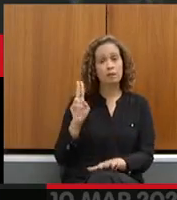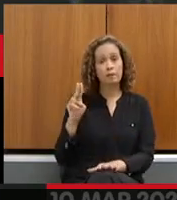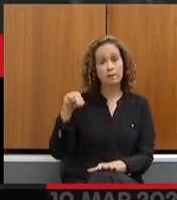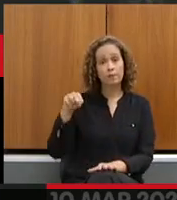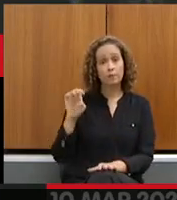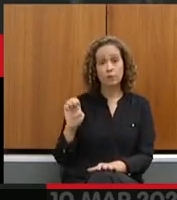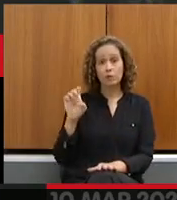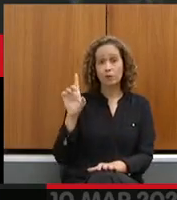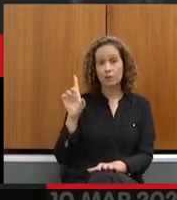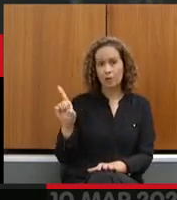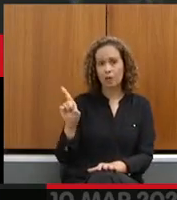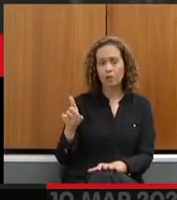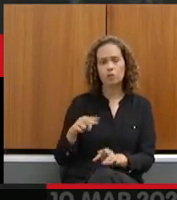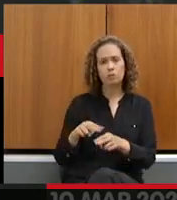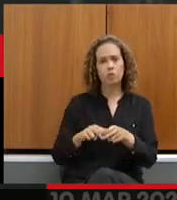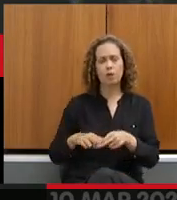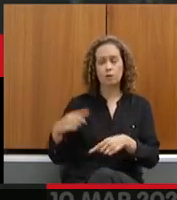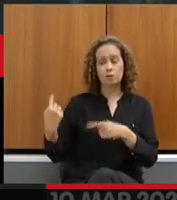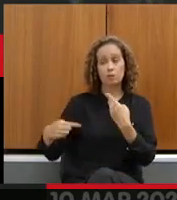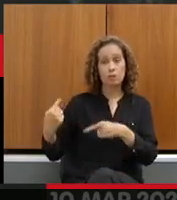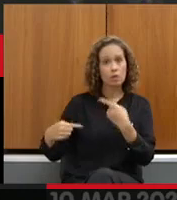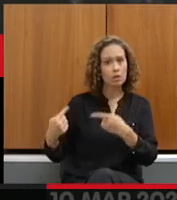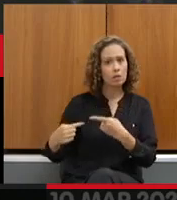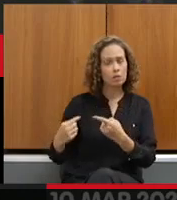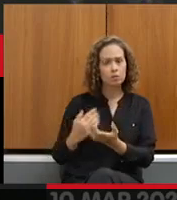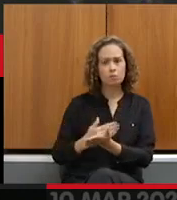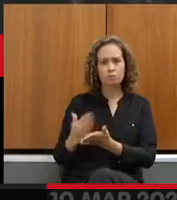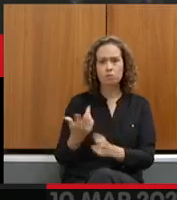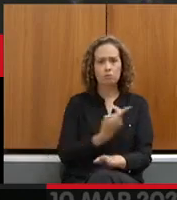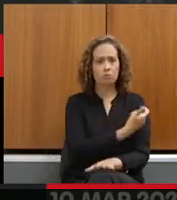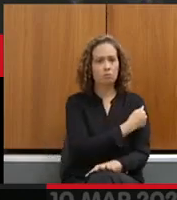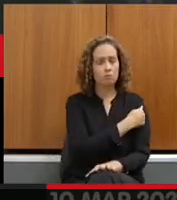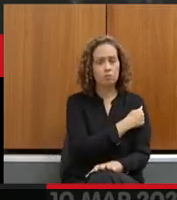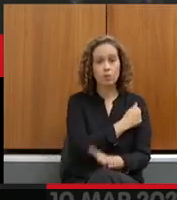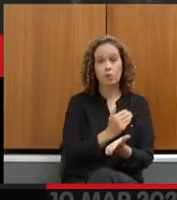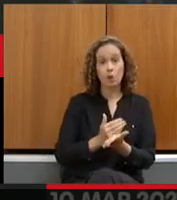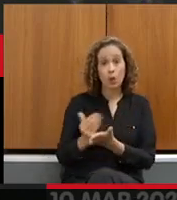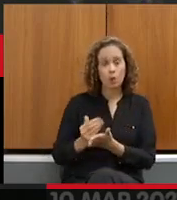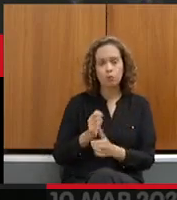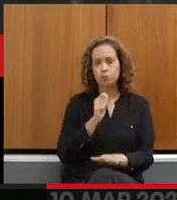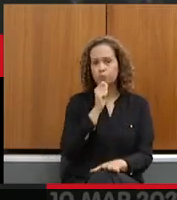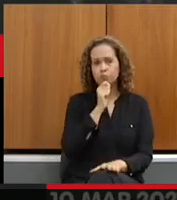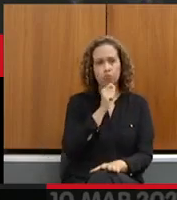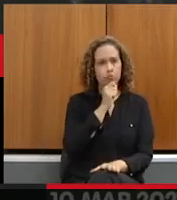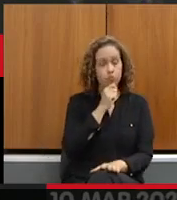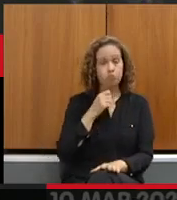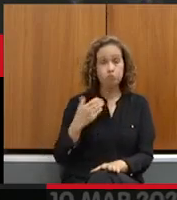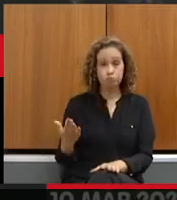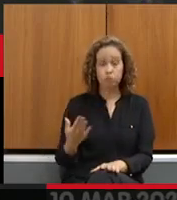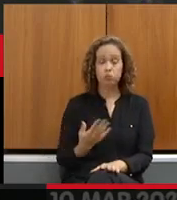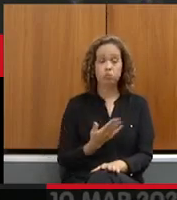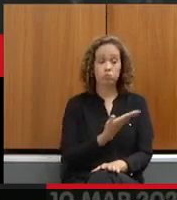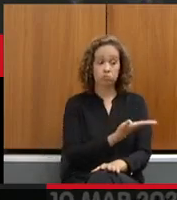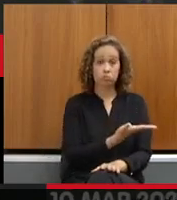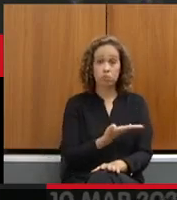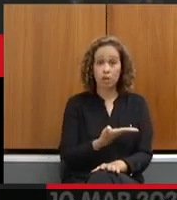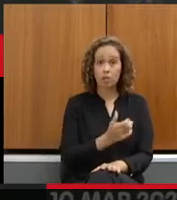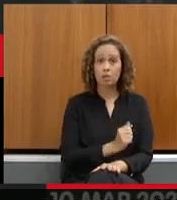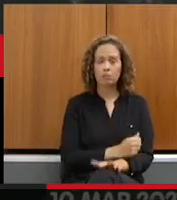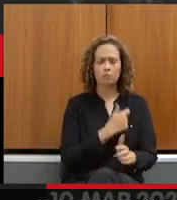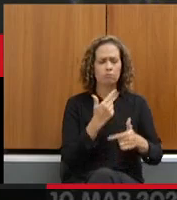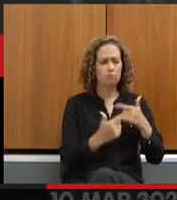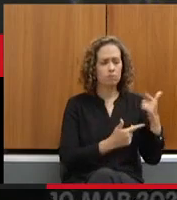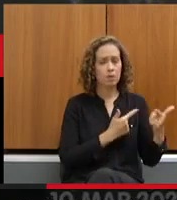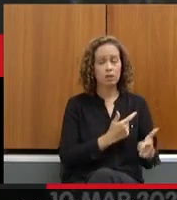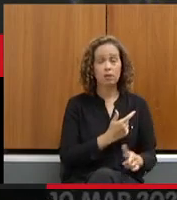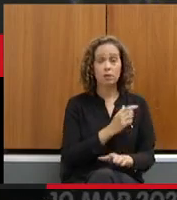por motivos políticos ainda não iniciou a fabricação das vacinas são palavras de cientistas do